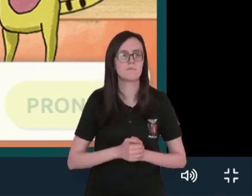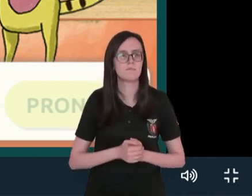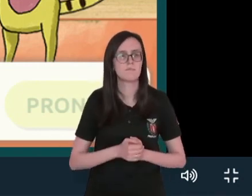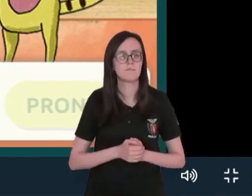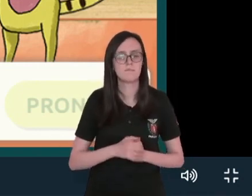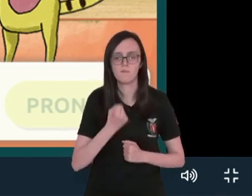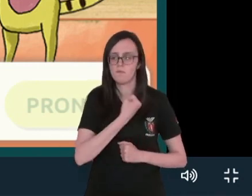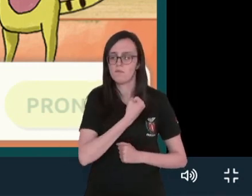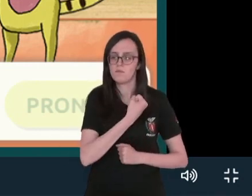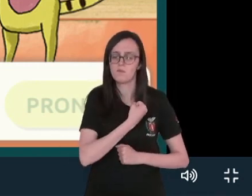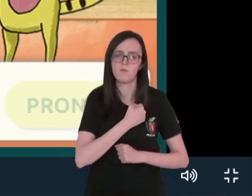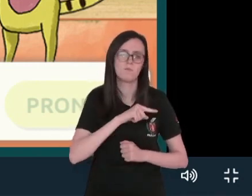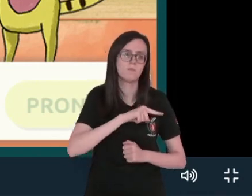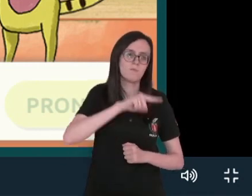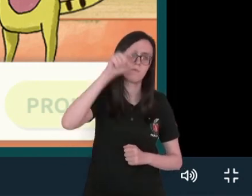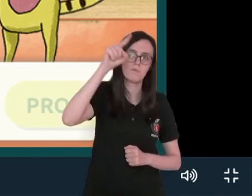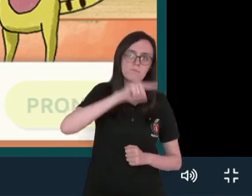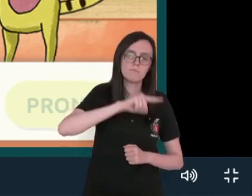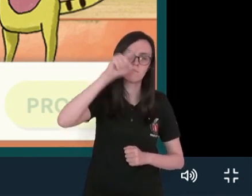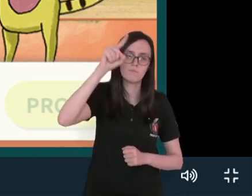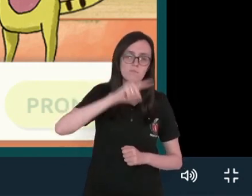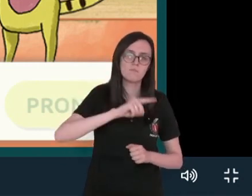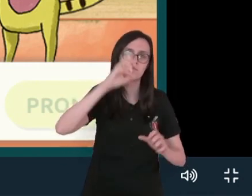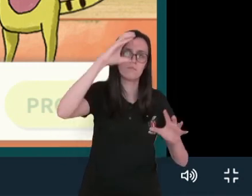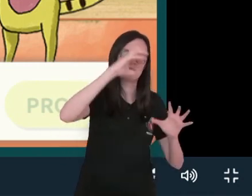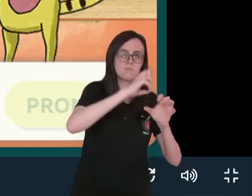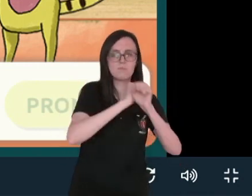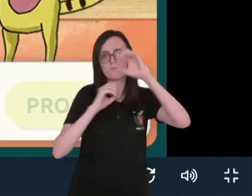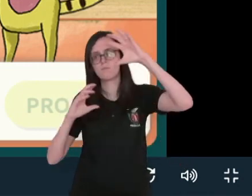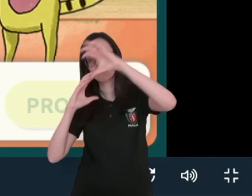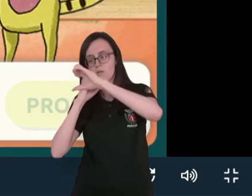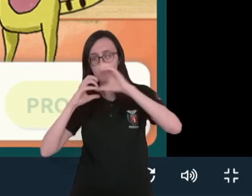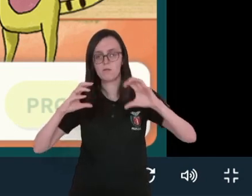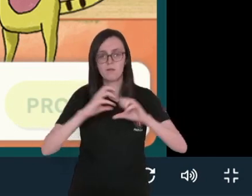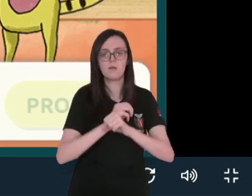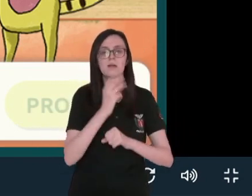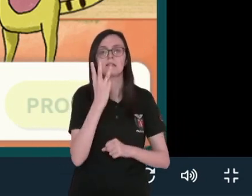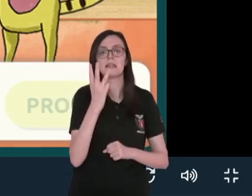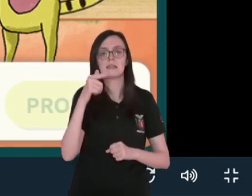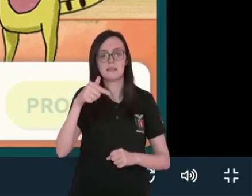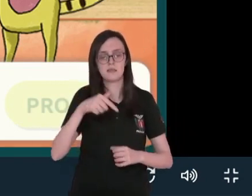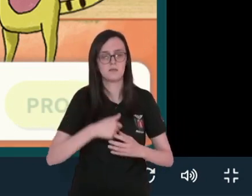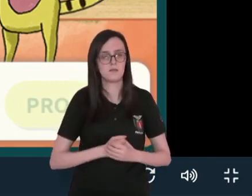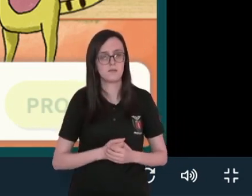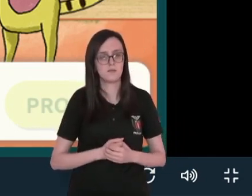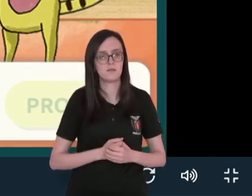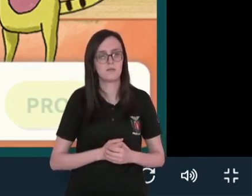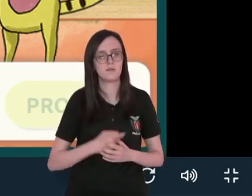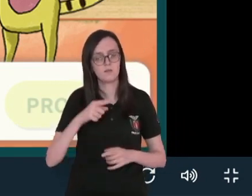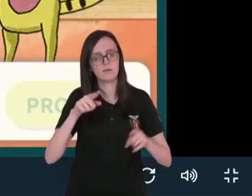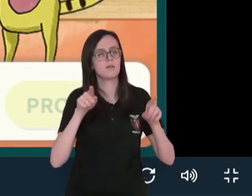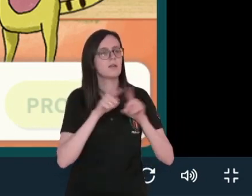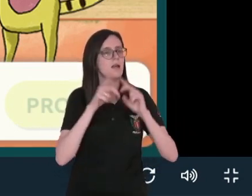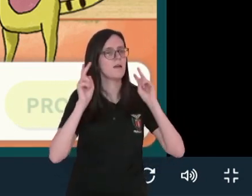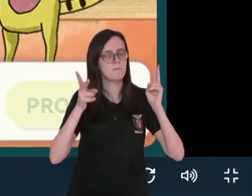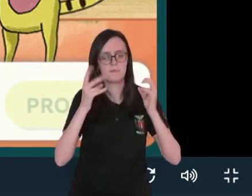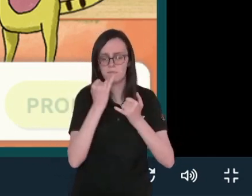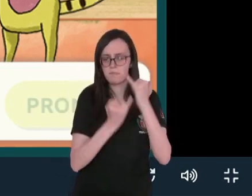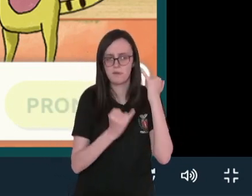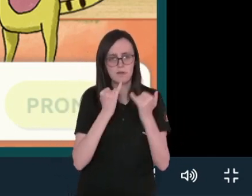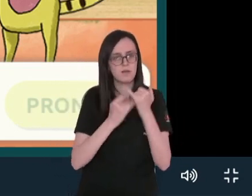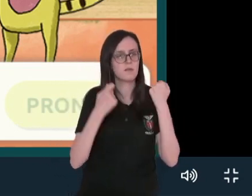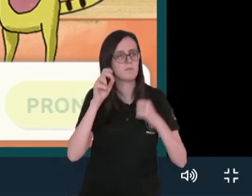os números, né, de modo que a soma ali em cada lado dê 37, tá? Aí também é mais ou menos a mesma ideia, tem